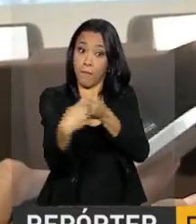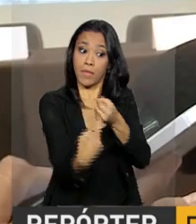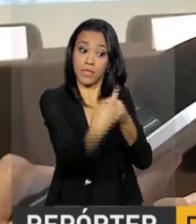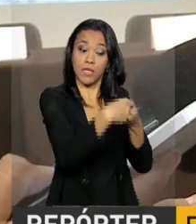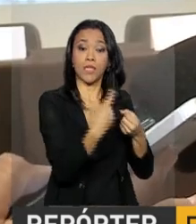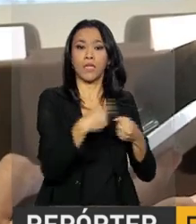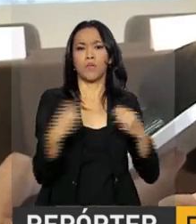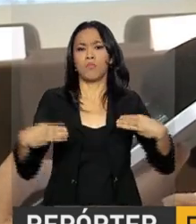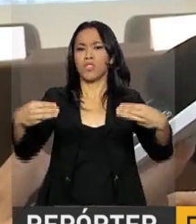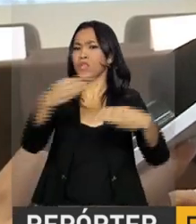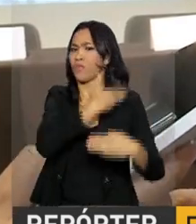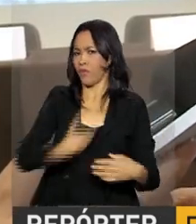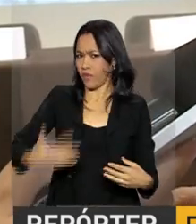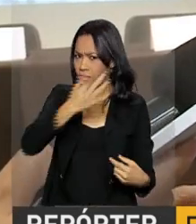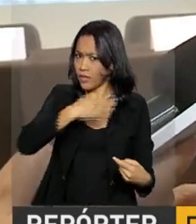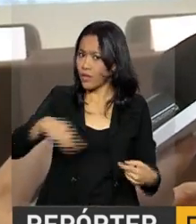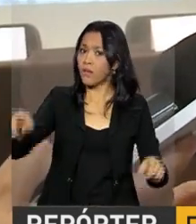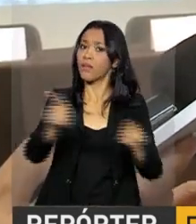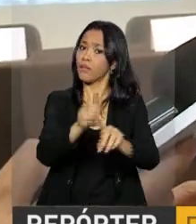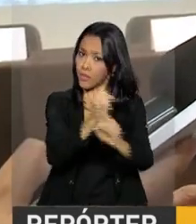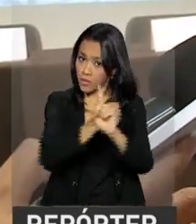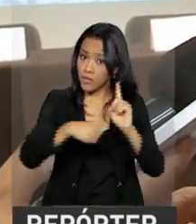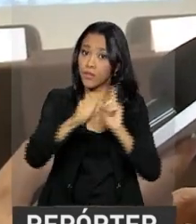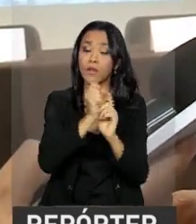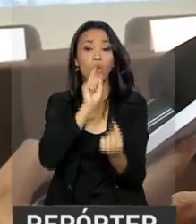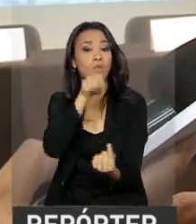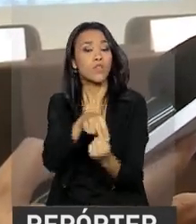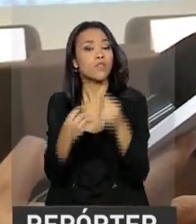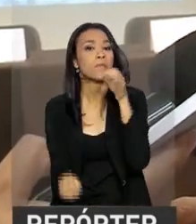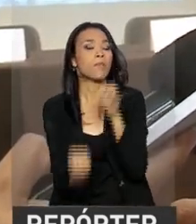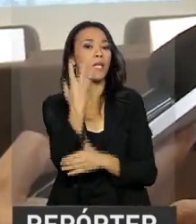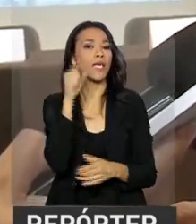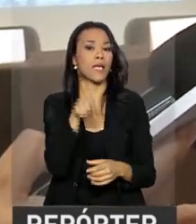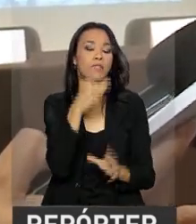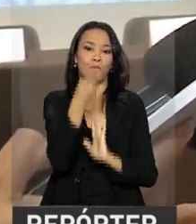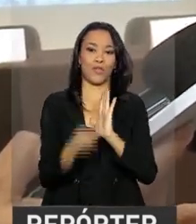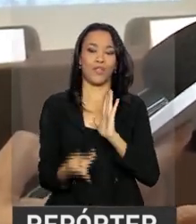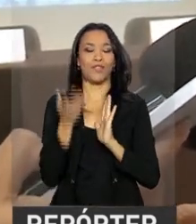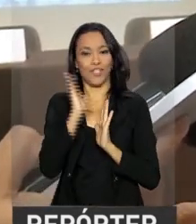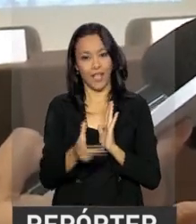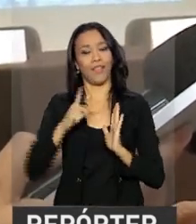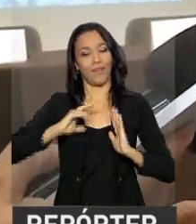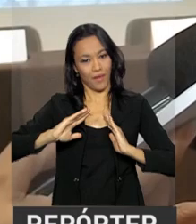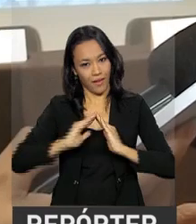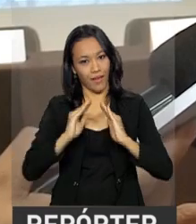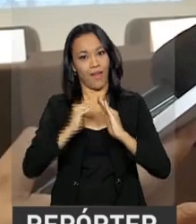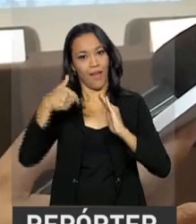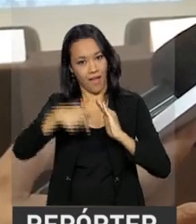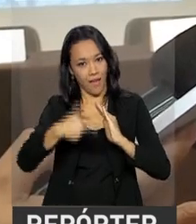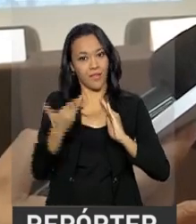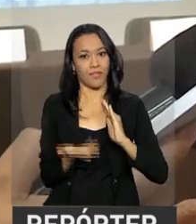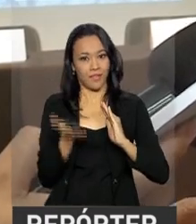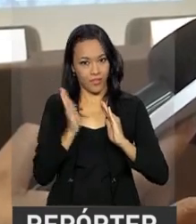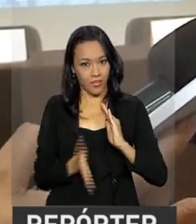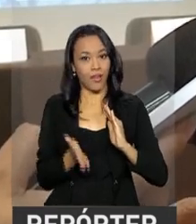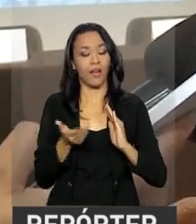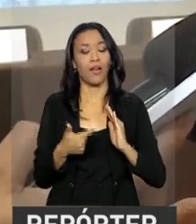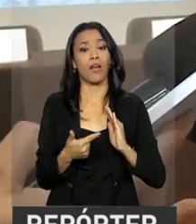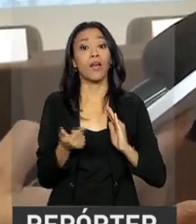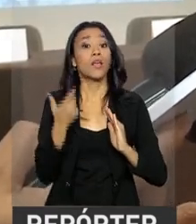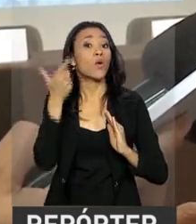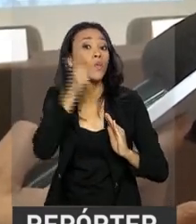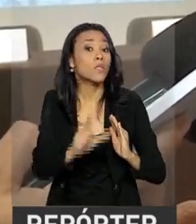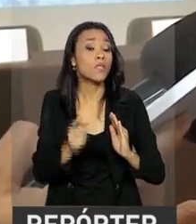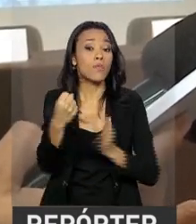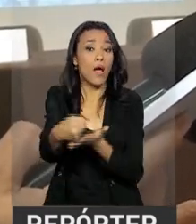federal e também com a sociedade para que nós possamos implantar. Implantando esse projeto, já tem uma casa que o Instituto Carlos Chagas trabalha, nós já estamos conseguindo